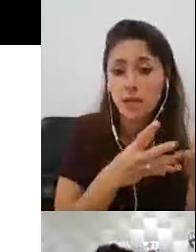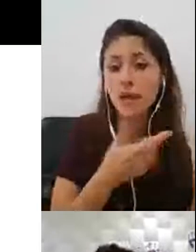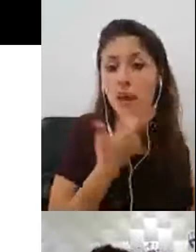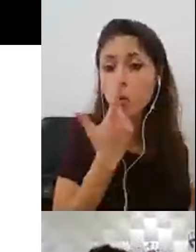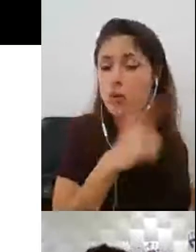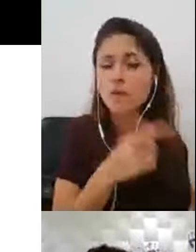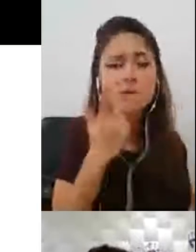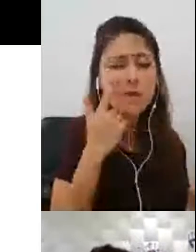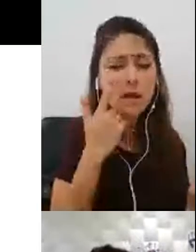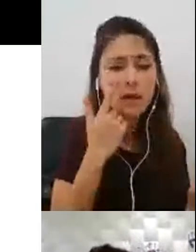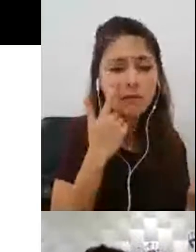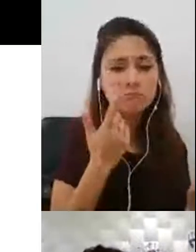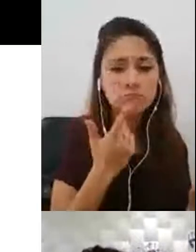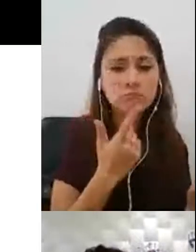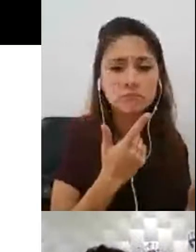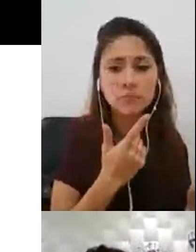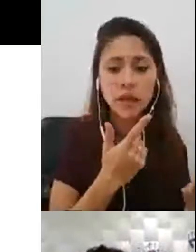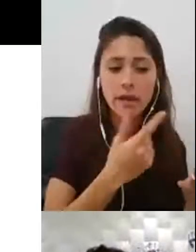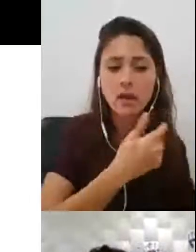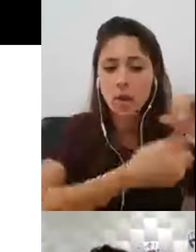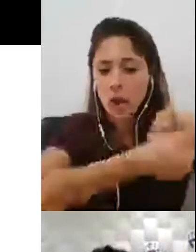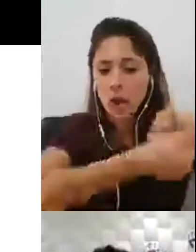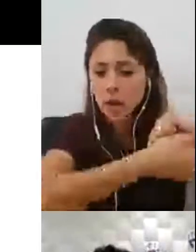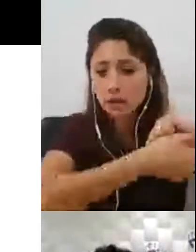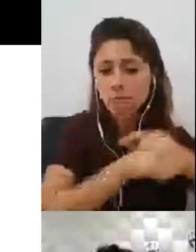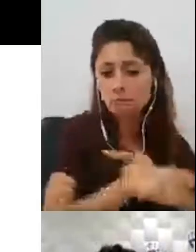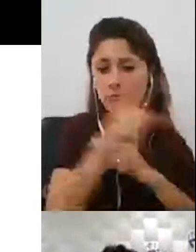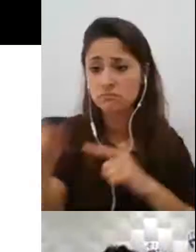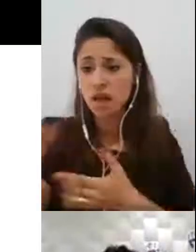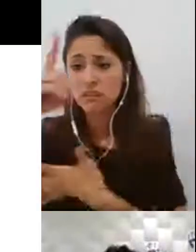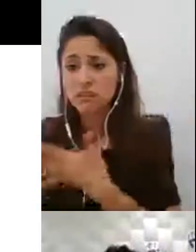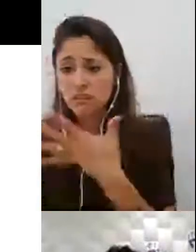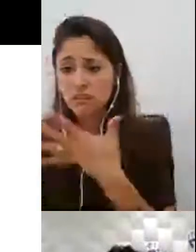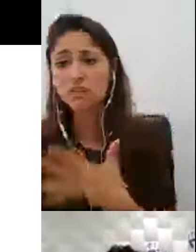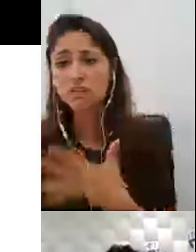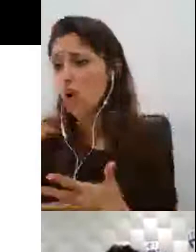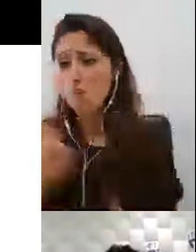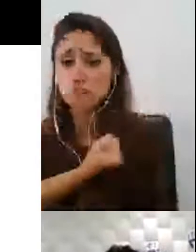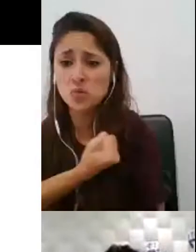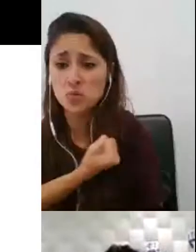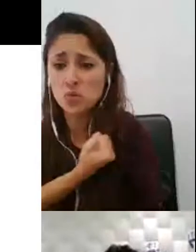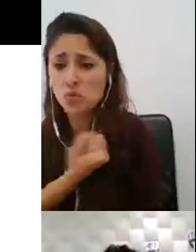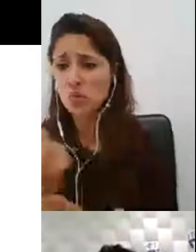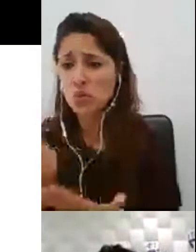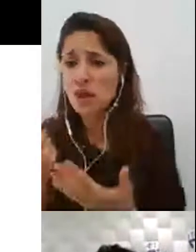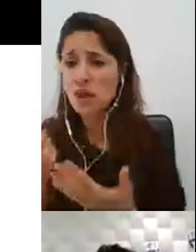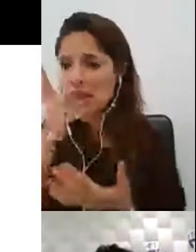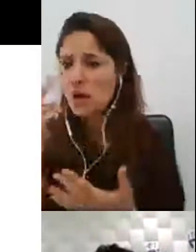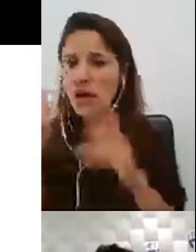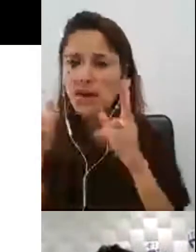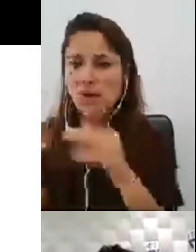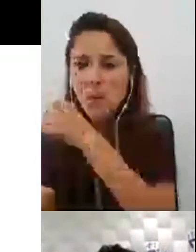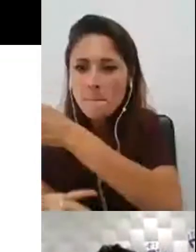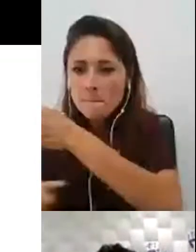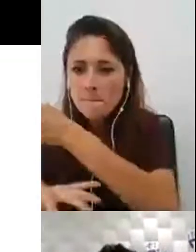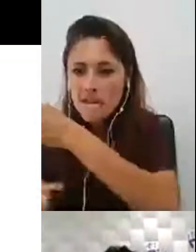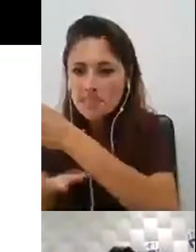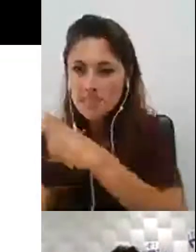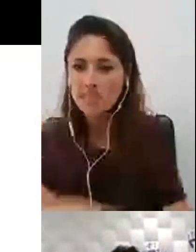consigo fazer esse processo. Dados não. Dados são suportes que vão me dar base para que eu consiga tomar